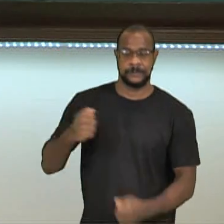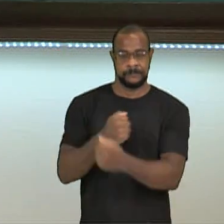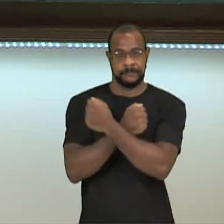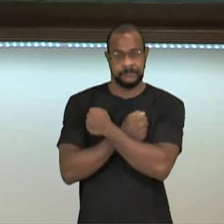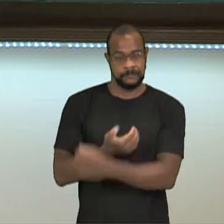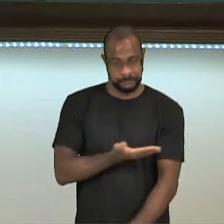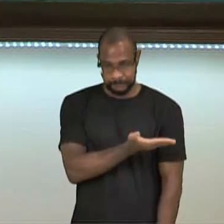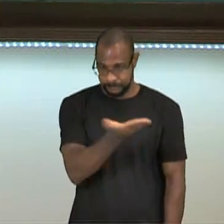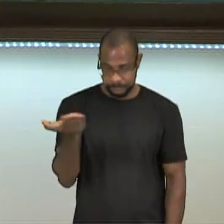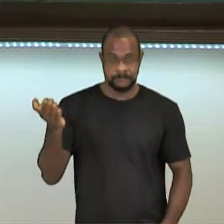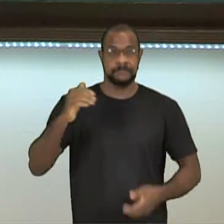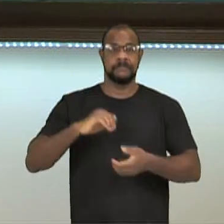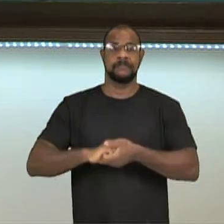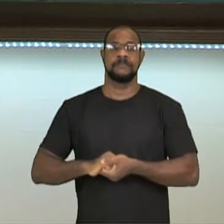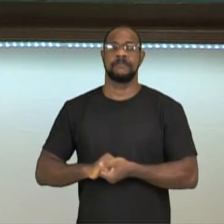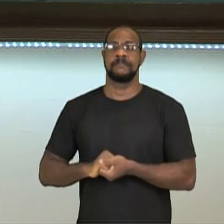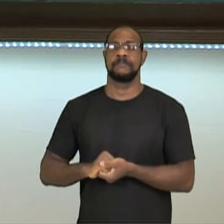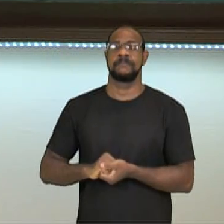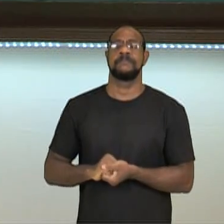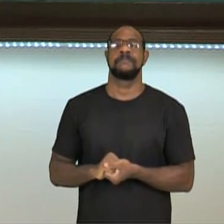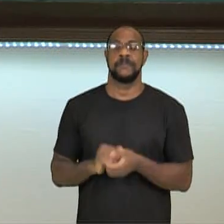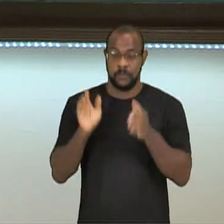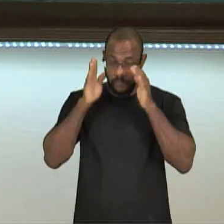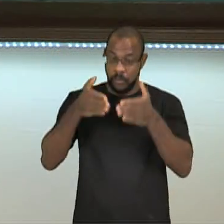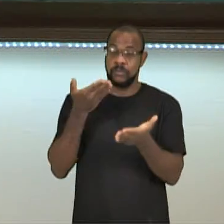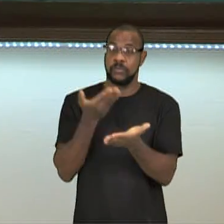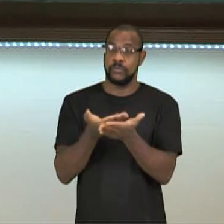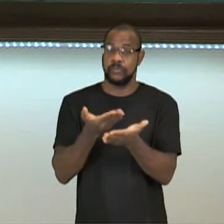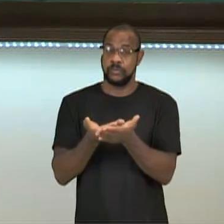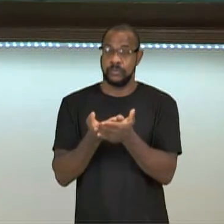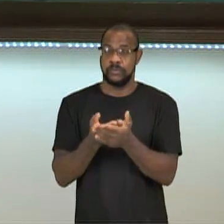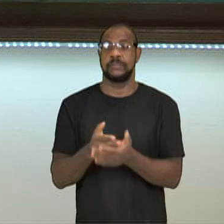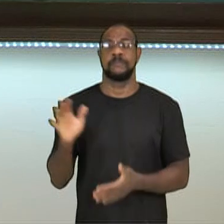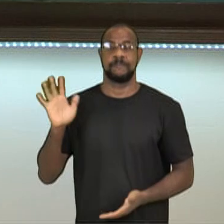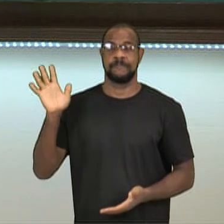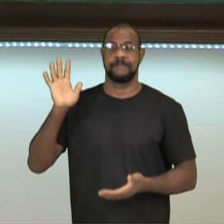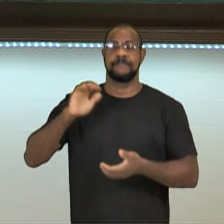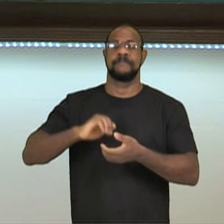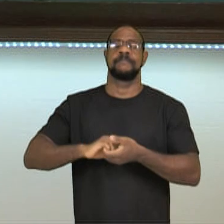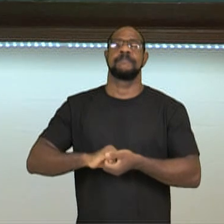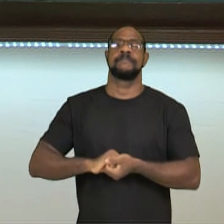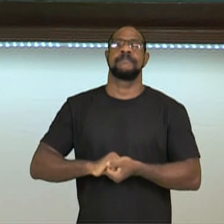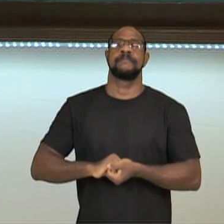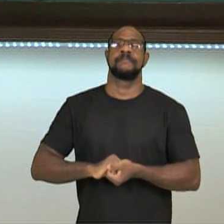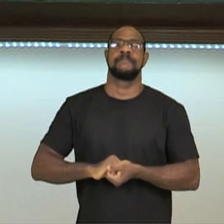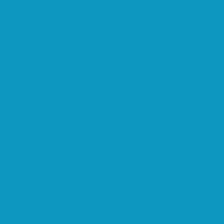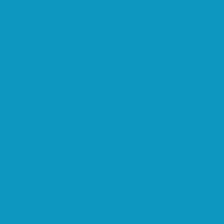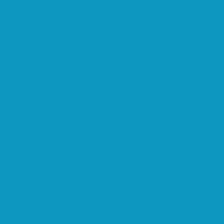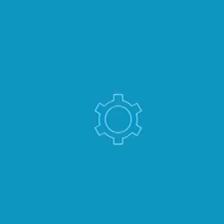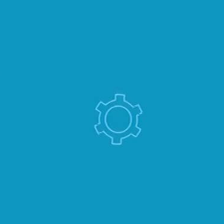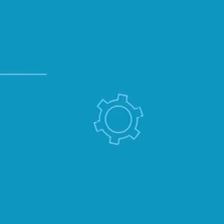sexto ano. Foco nos estudos, galerinha. Força, fé no coração. Até a próxima. Valeu!